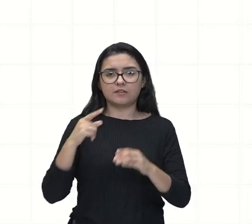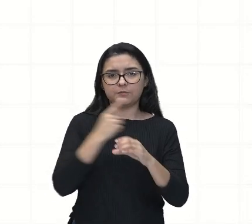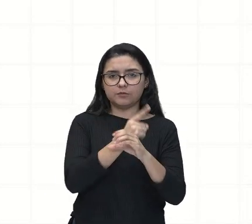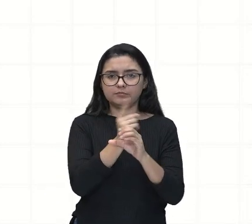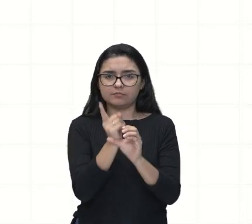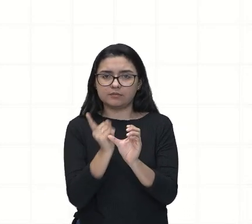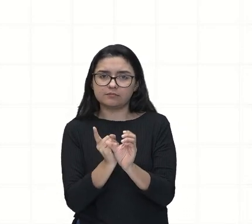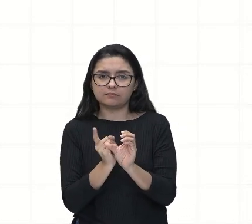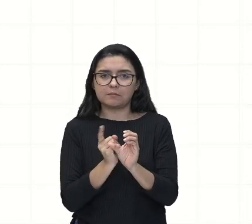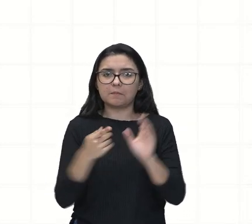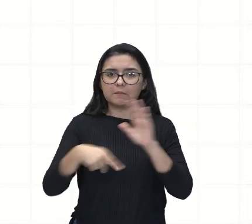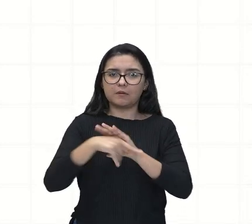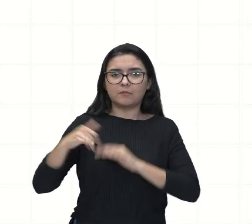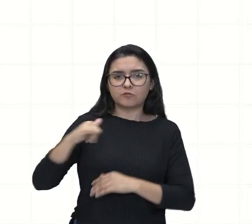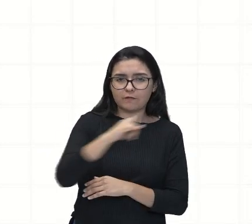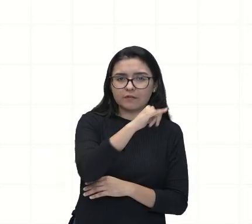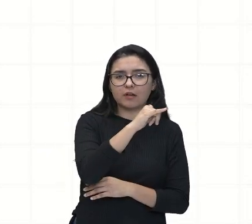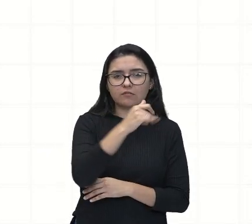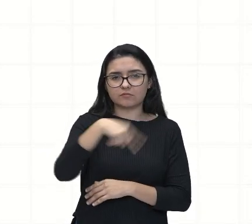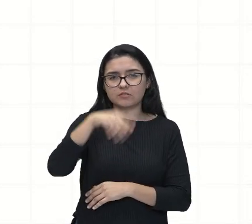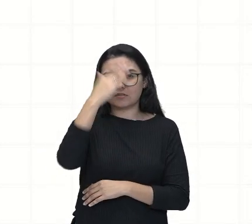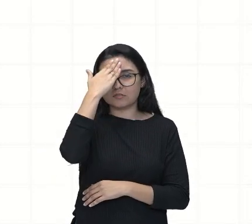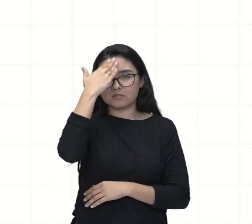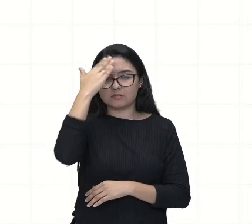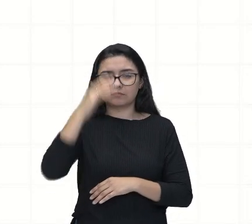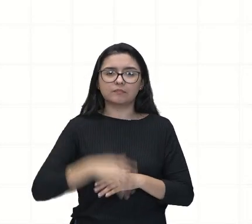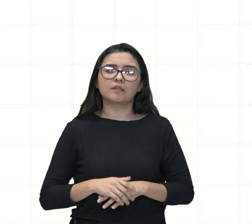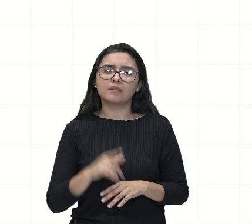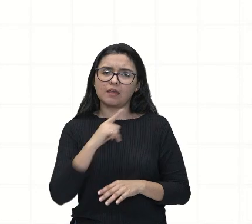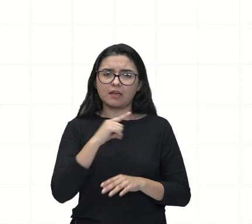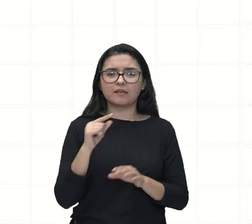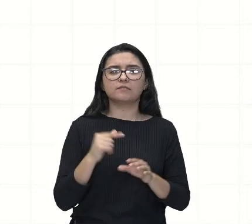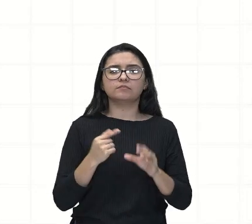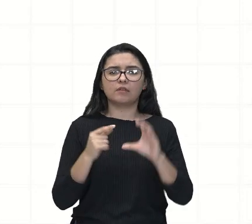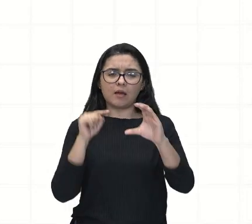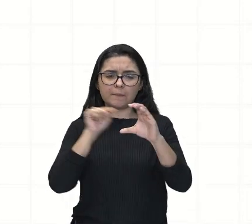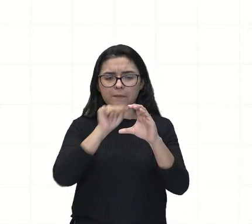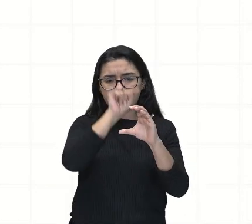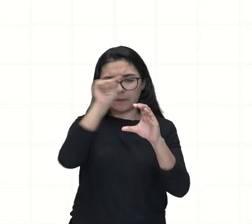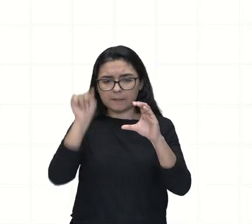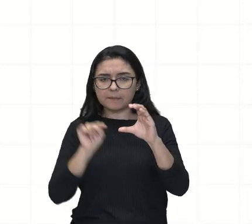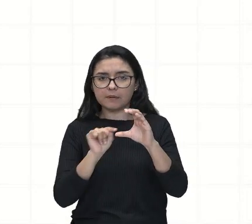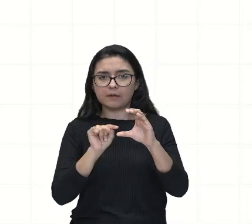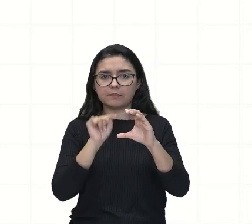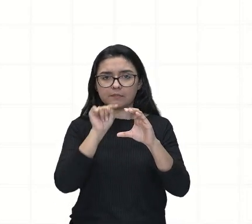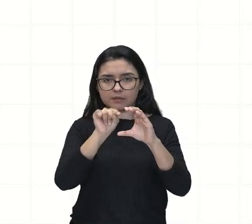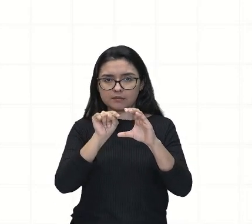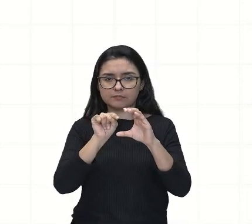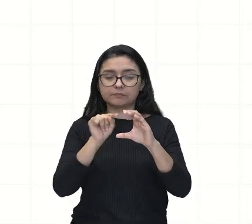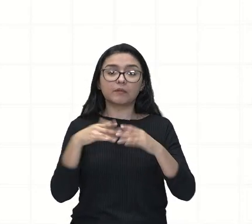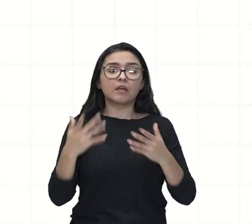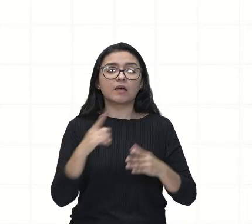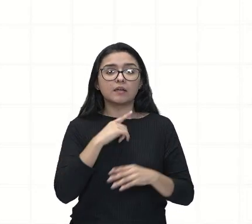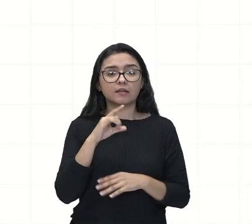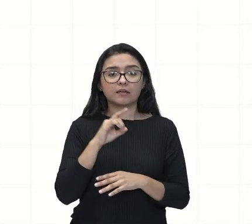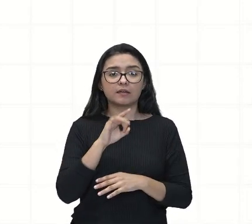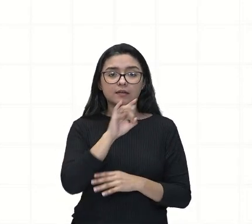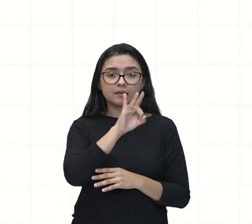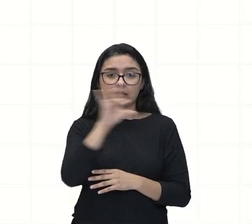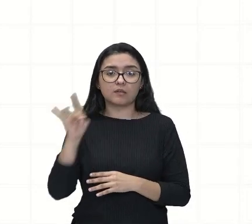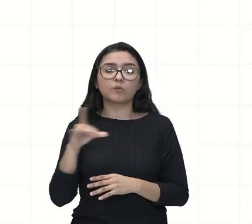um avião, né, quando a gente vê nos filmes. E é importante lembrar que cada um vai ter um